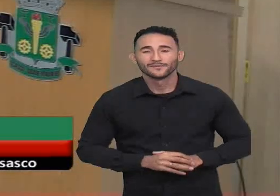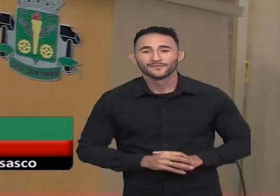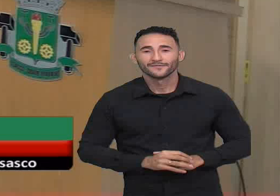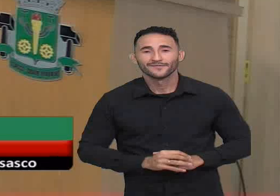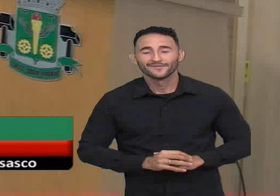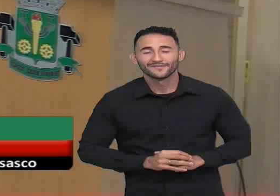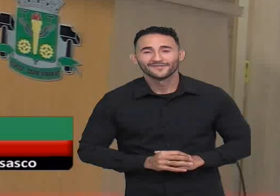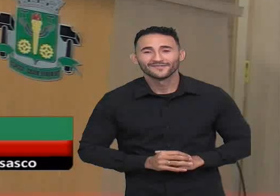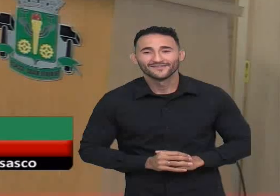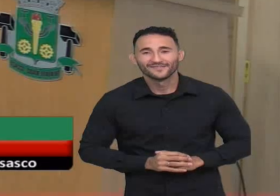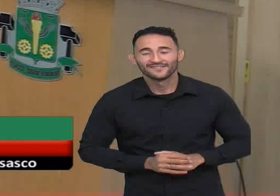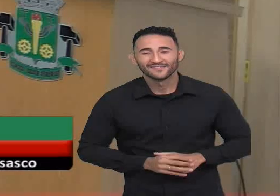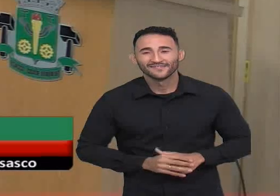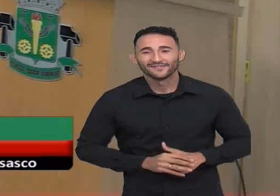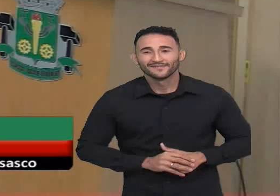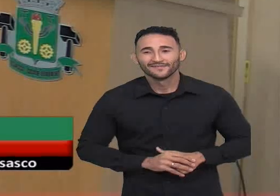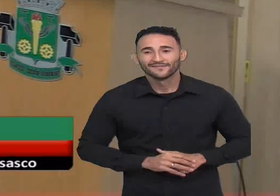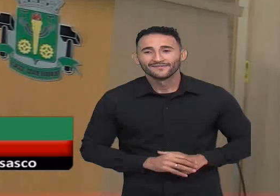Então, derruba.